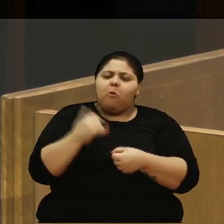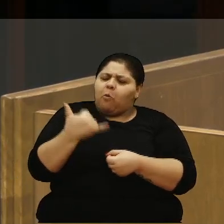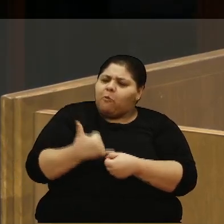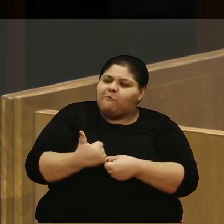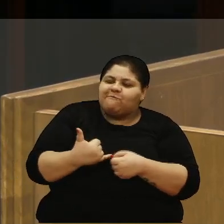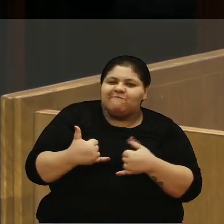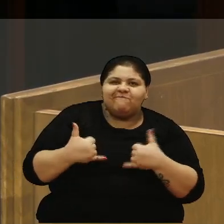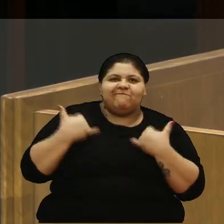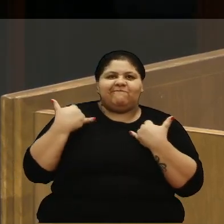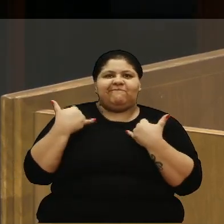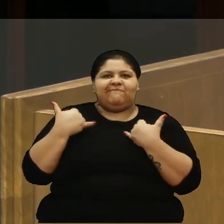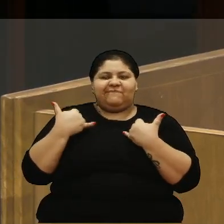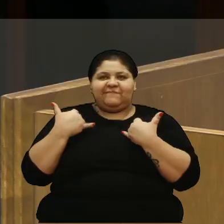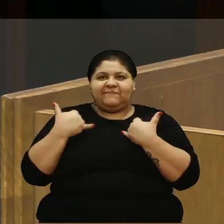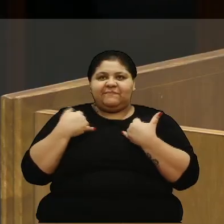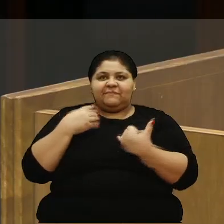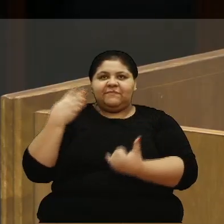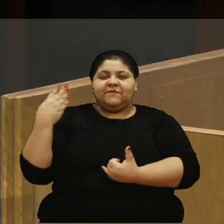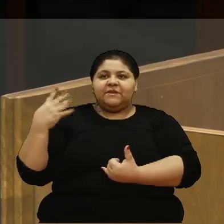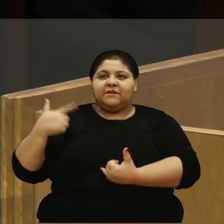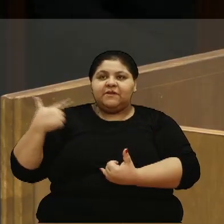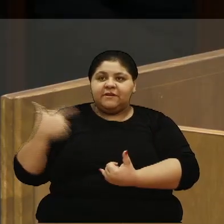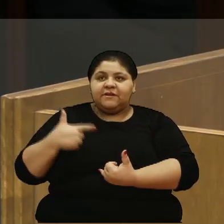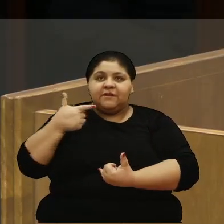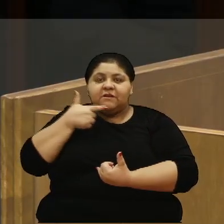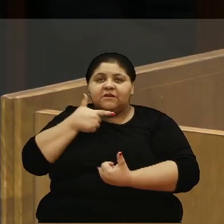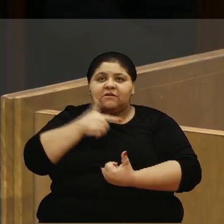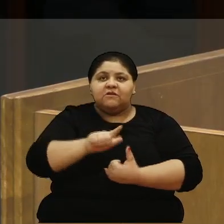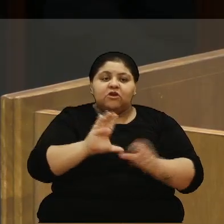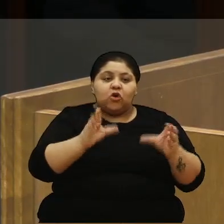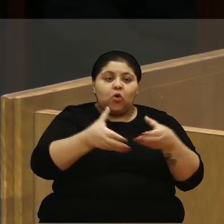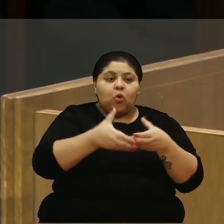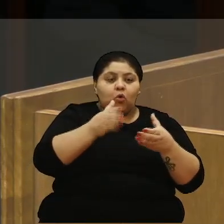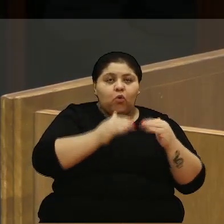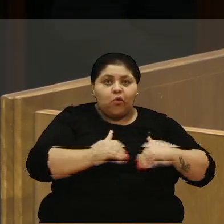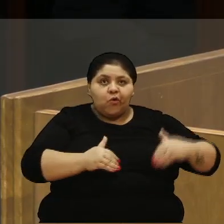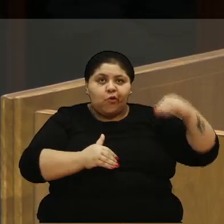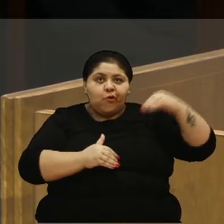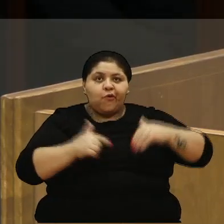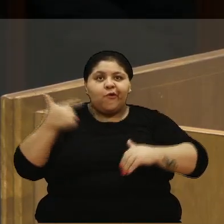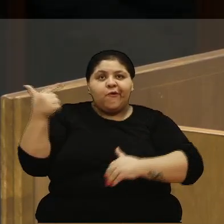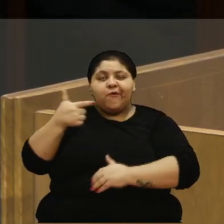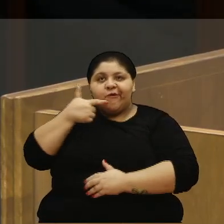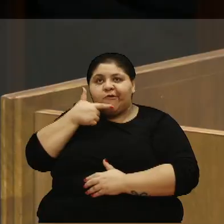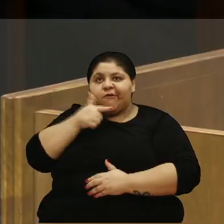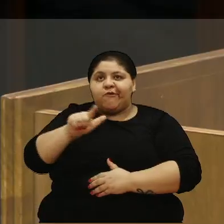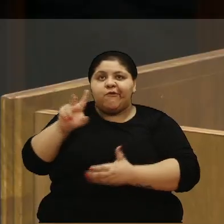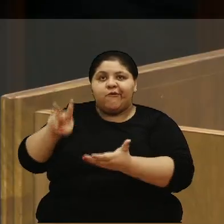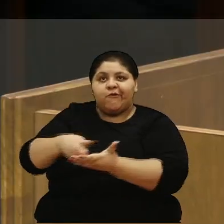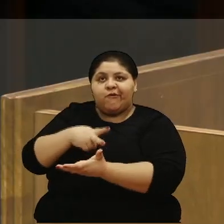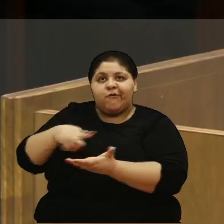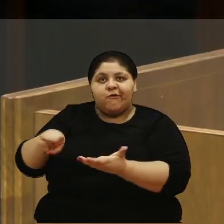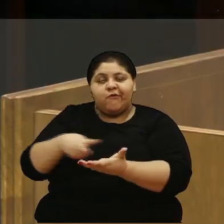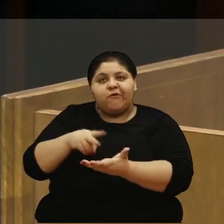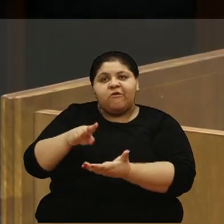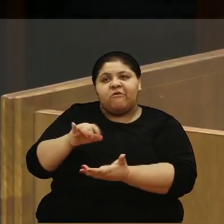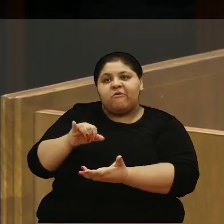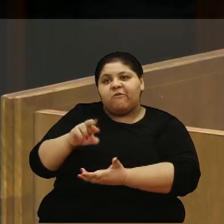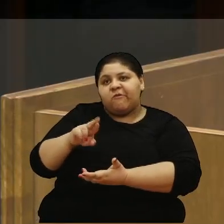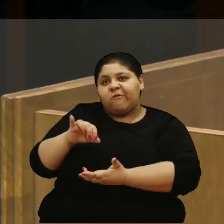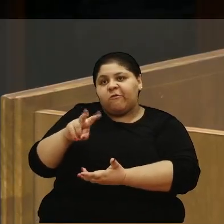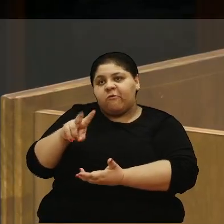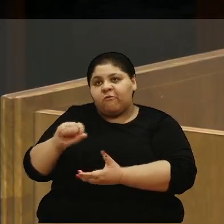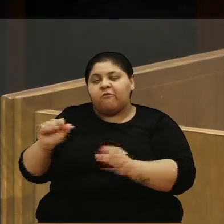orgulho. Fomos bicampeões com a invernada adulta e vice-campeões nas danças do tropeirismo Biriva